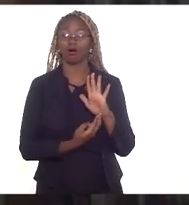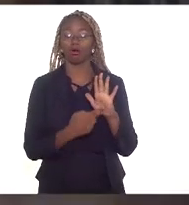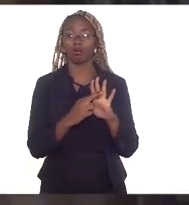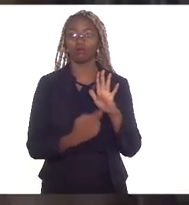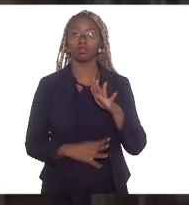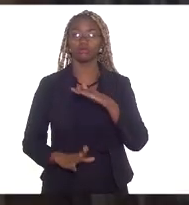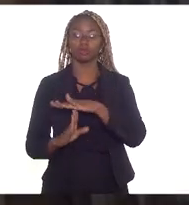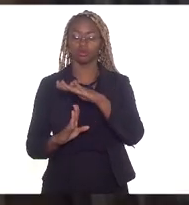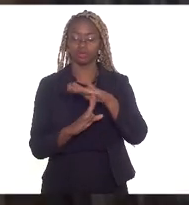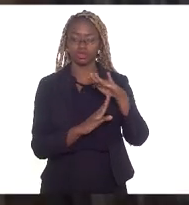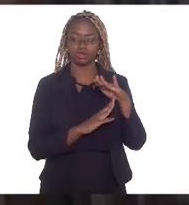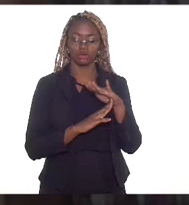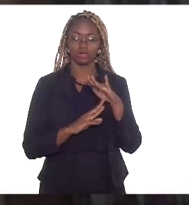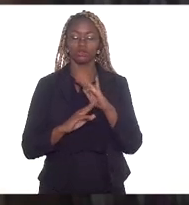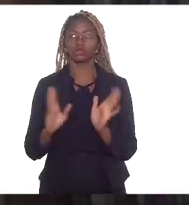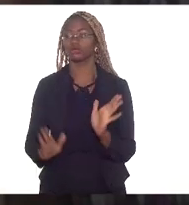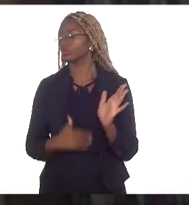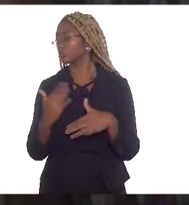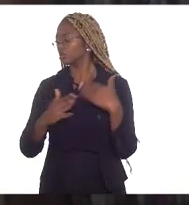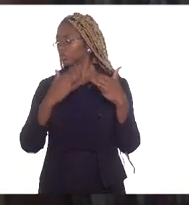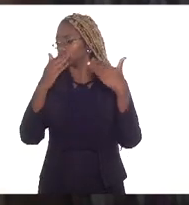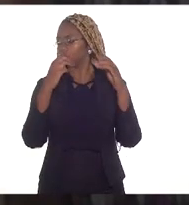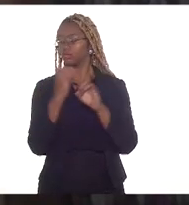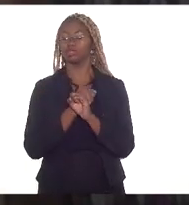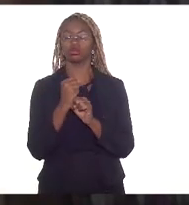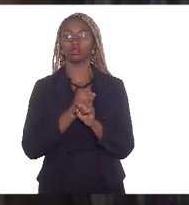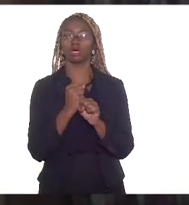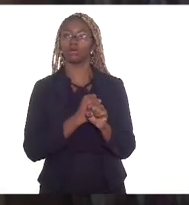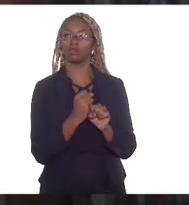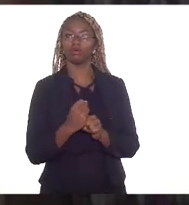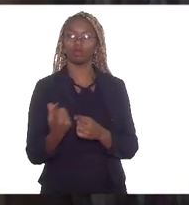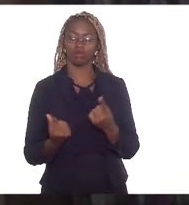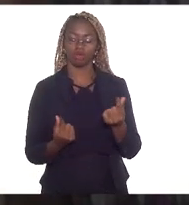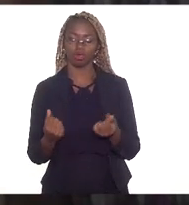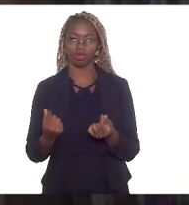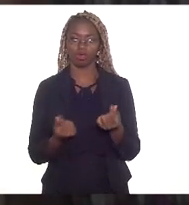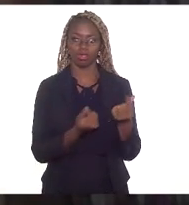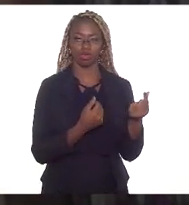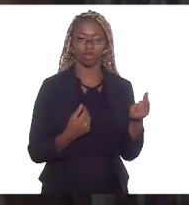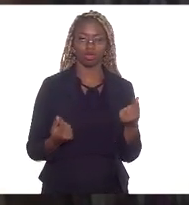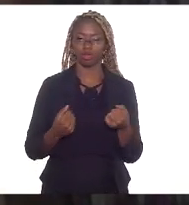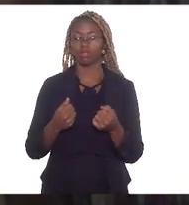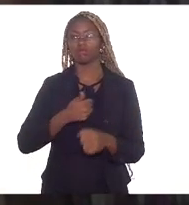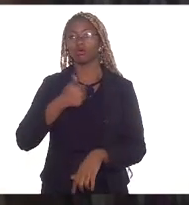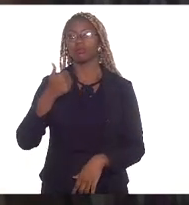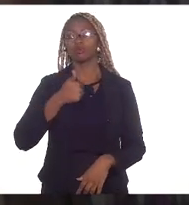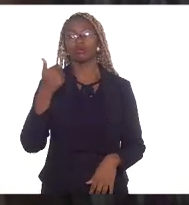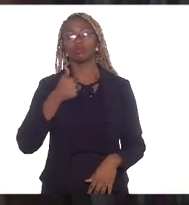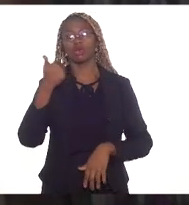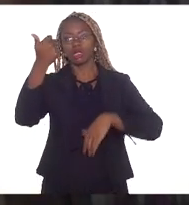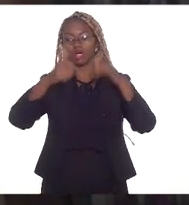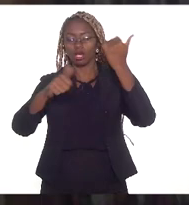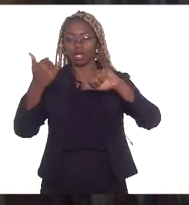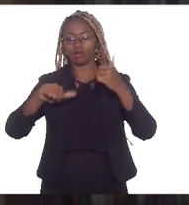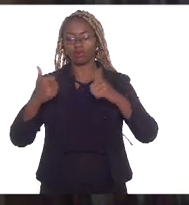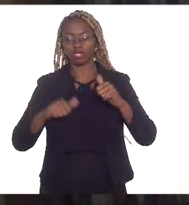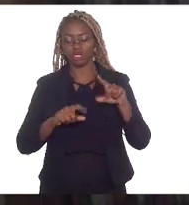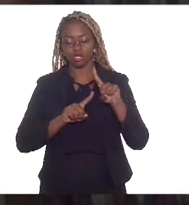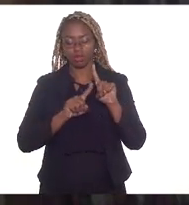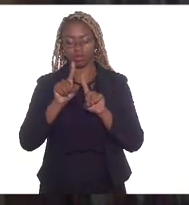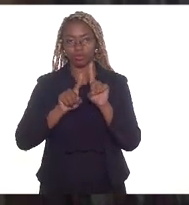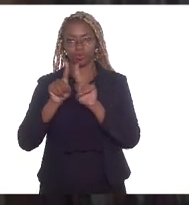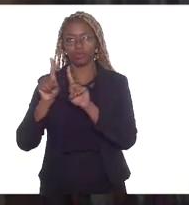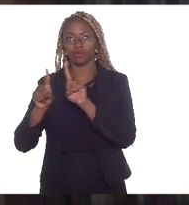do crescimento anual das despesas primárias à variação do Índice Nacional